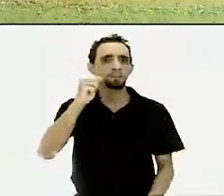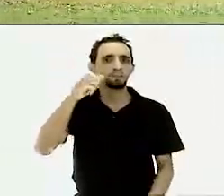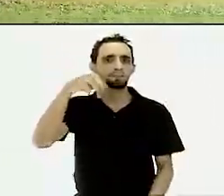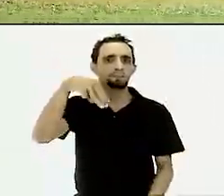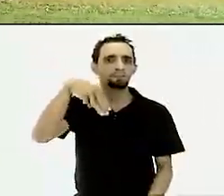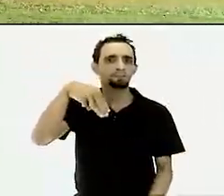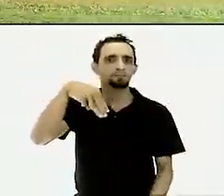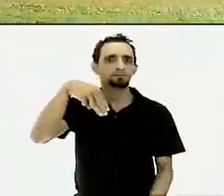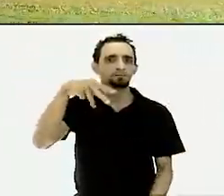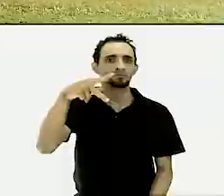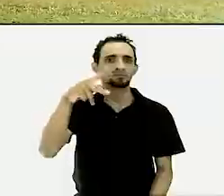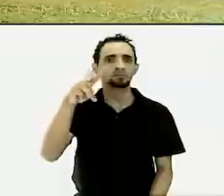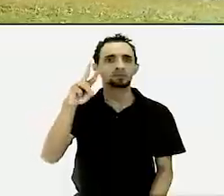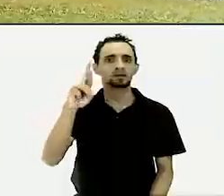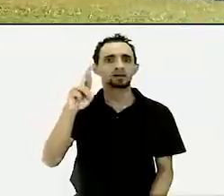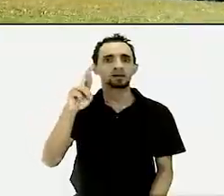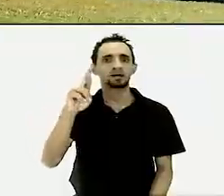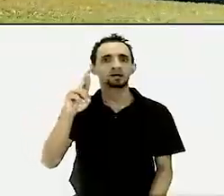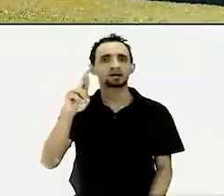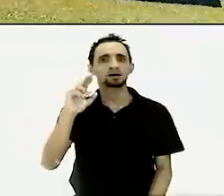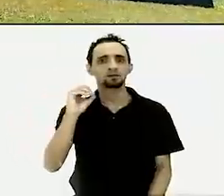ao Rubinho, parabéns